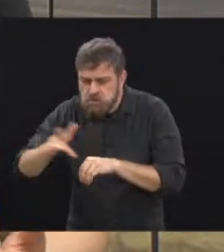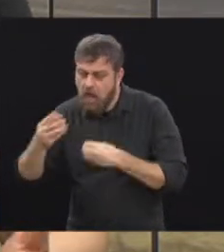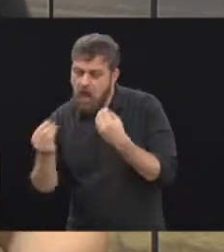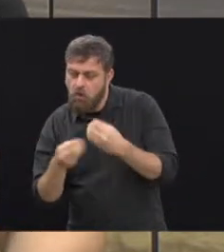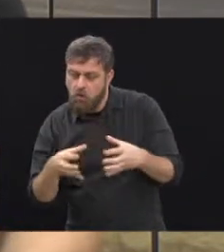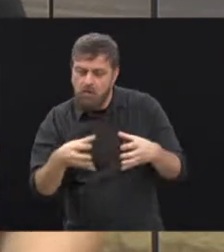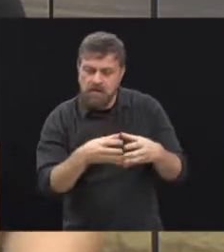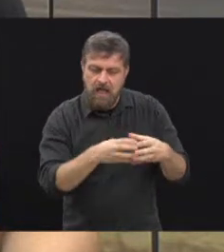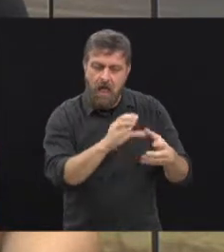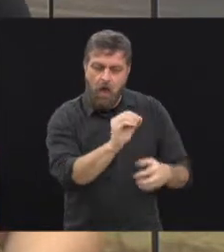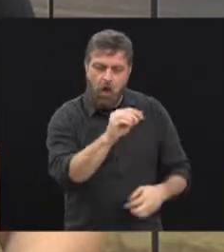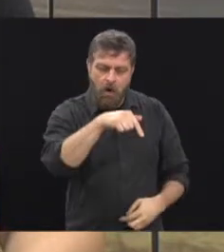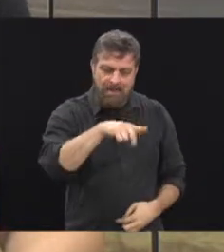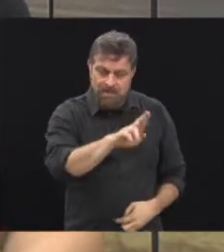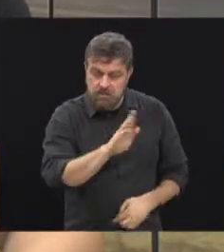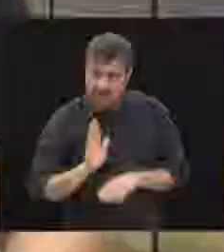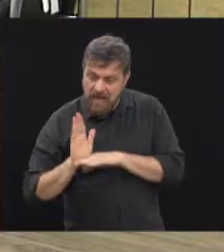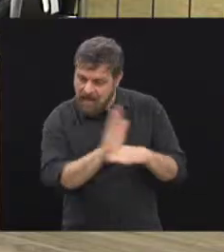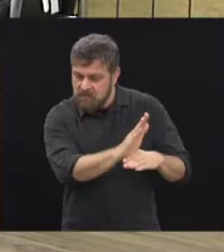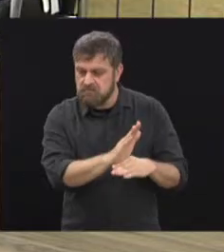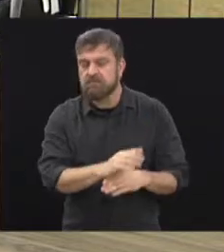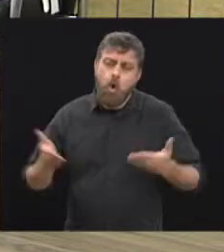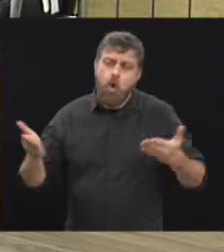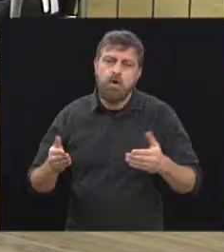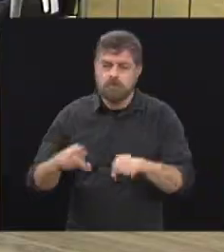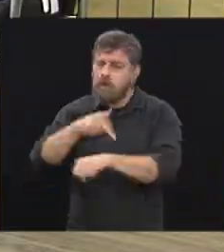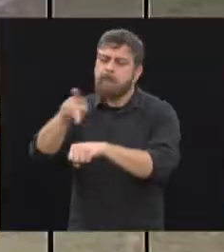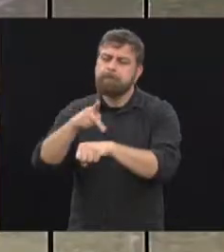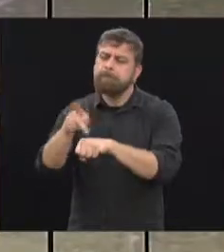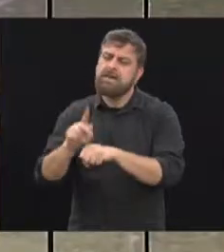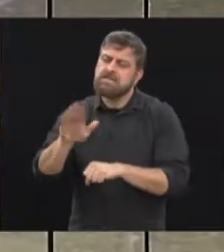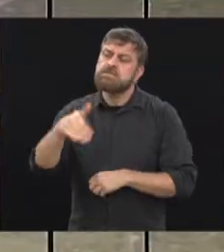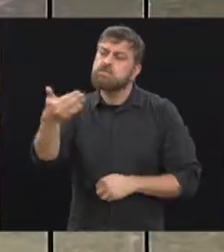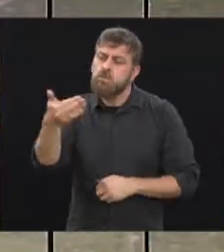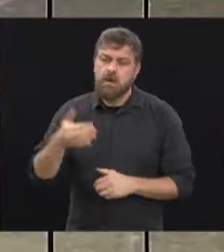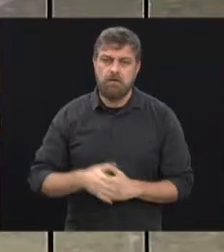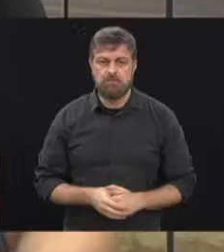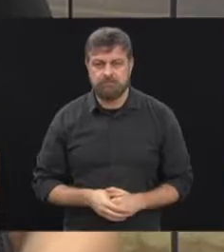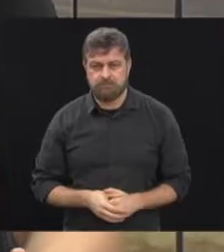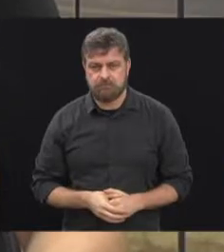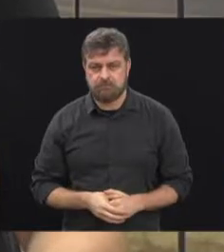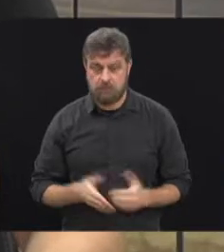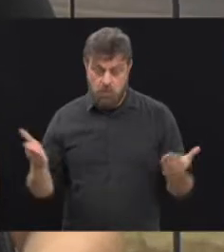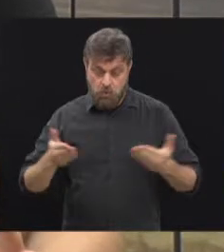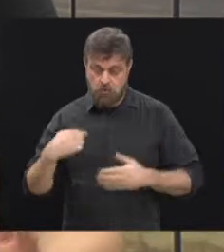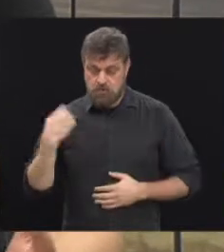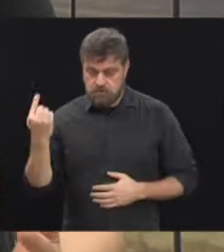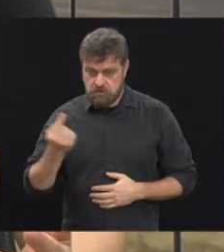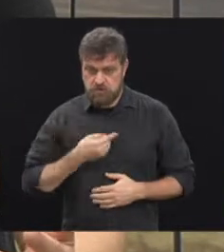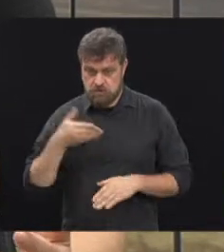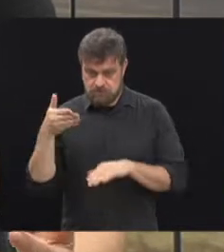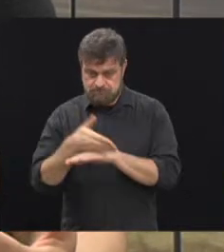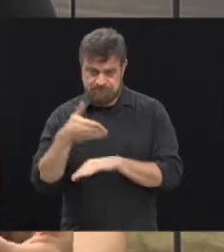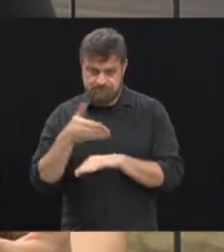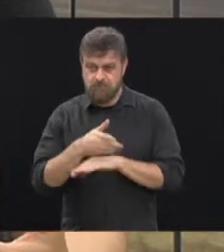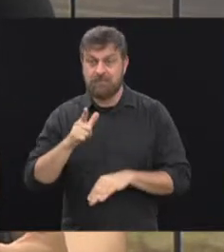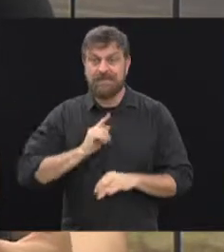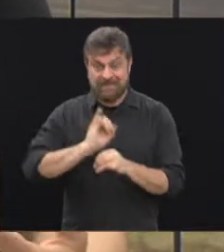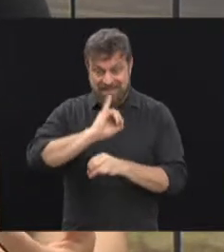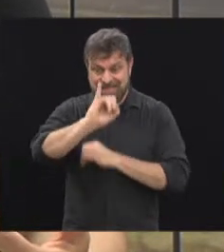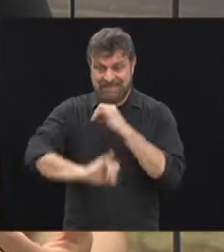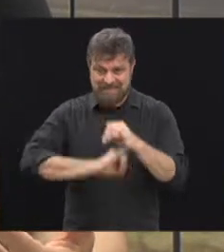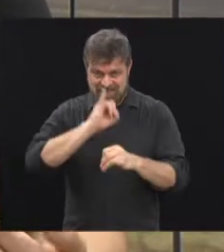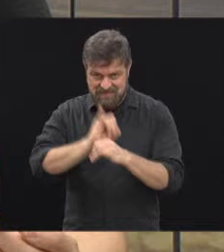esse suporte é o que a gente oferece como agência. E hoje vocês trabalham com quais países? Hoje a gente está no